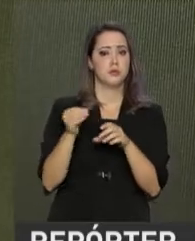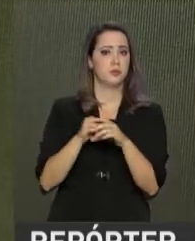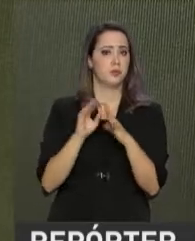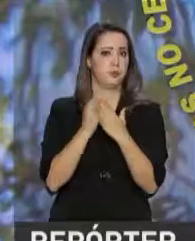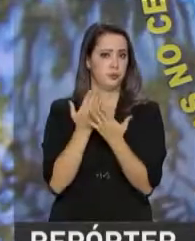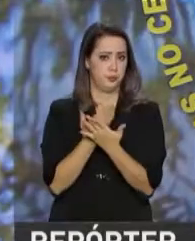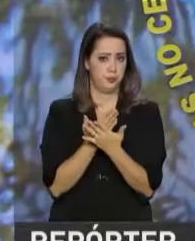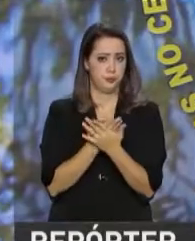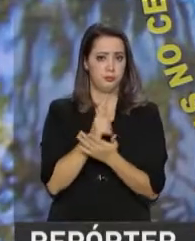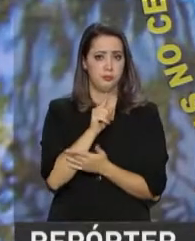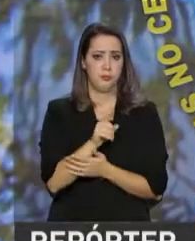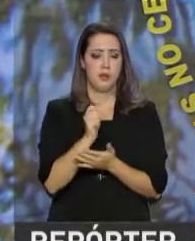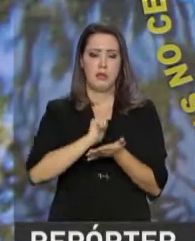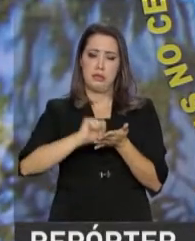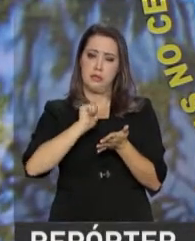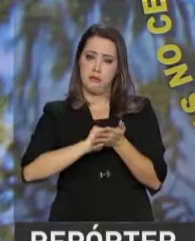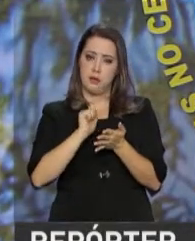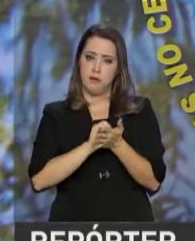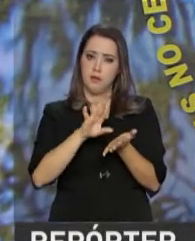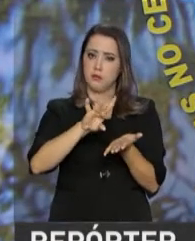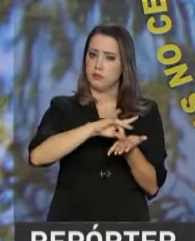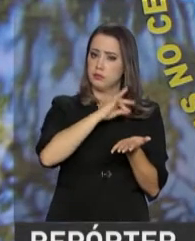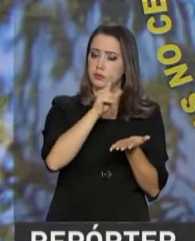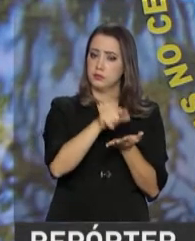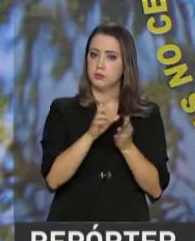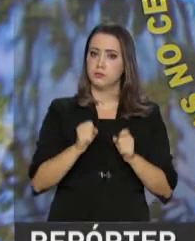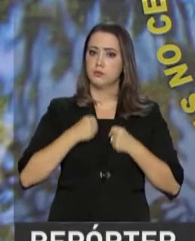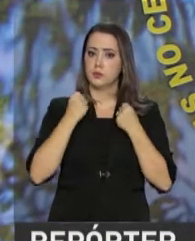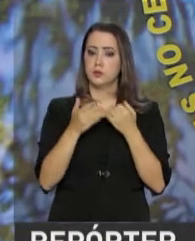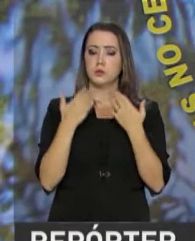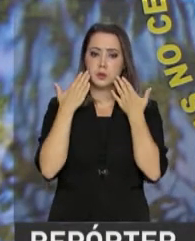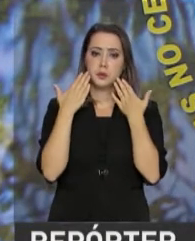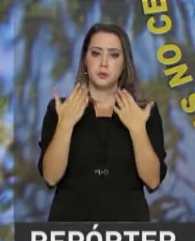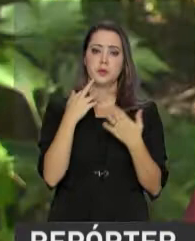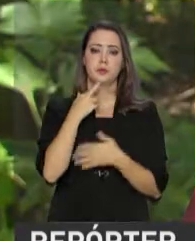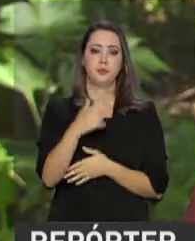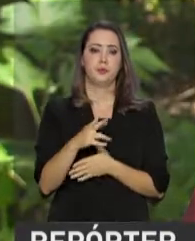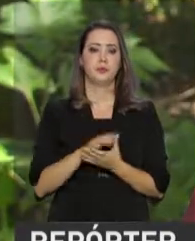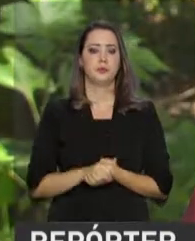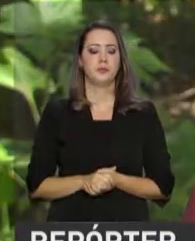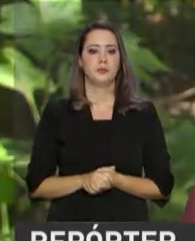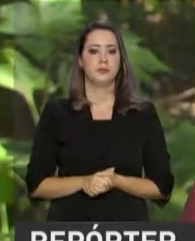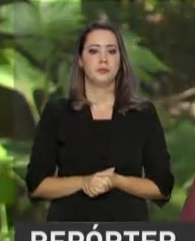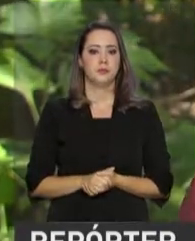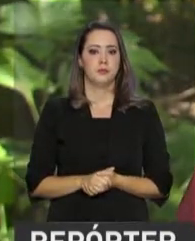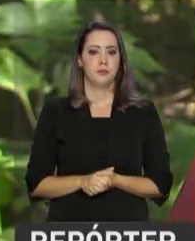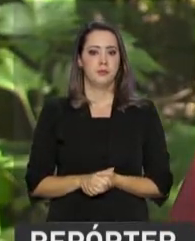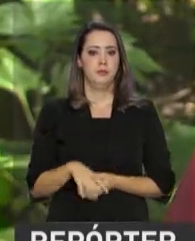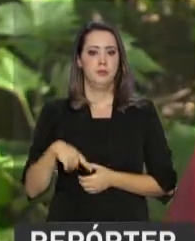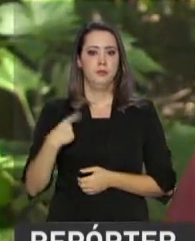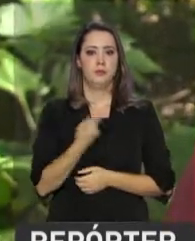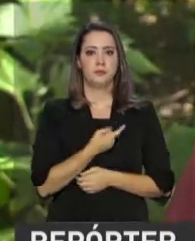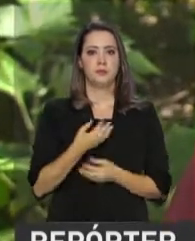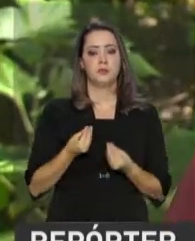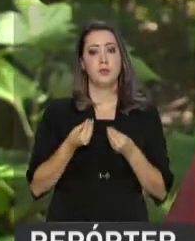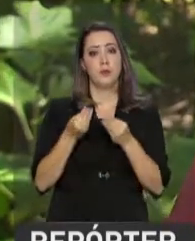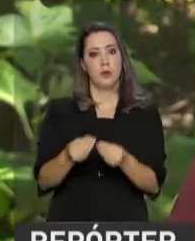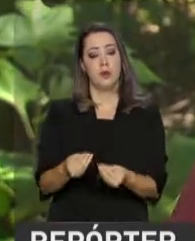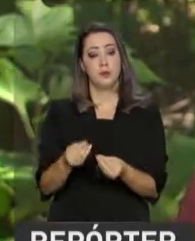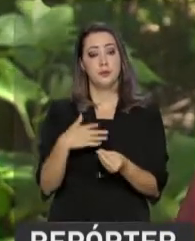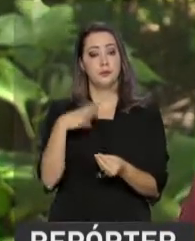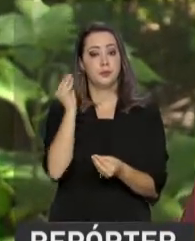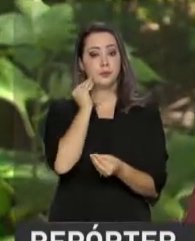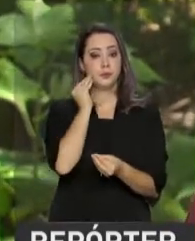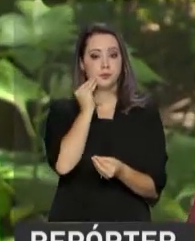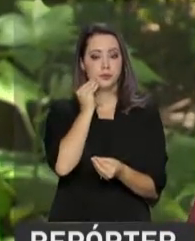escreveram seu projeto no fórum e estão empenhados em apresentar soluções nós levamos essas experiências para as escolas